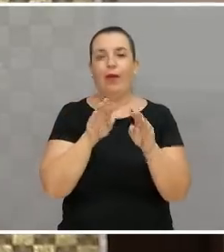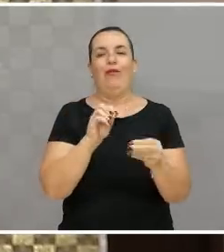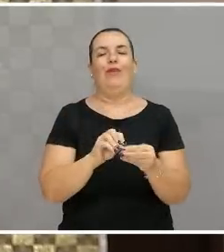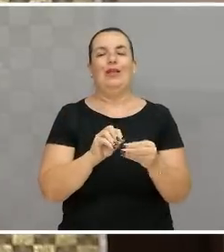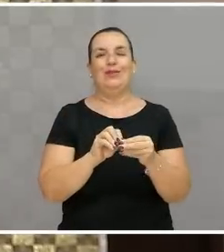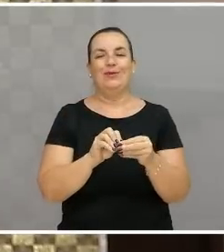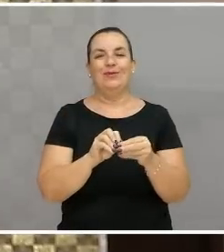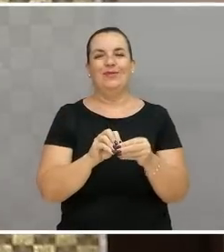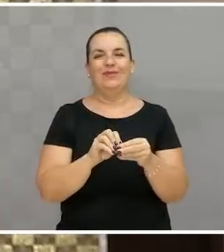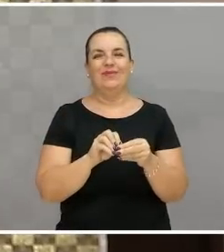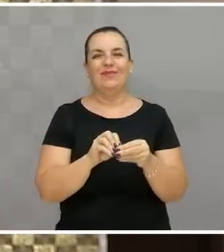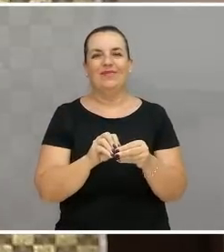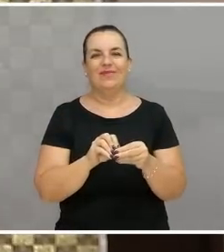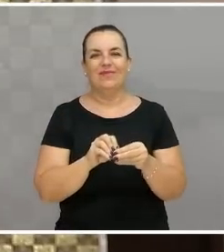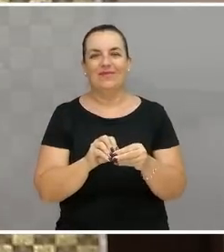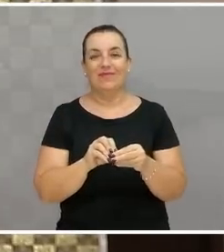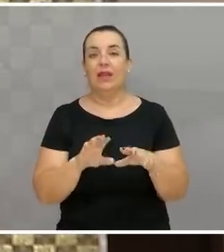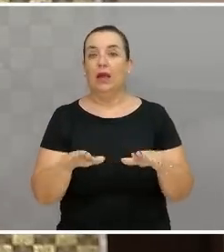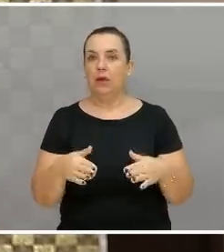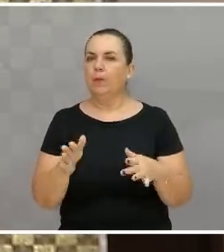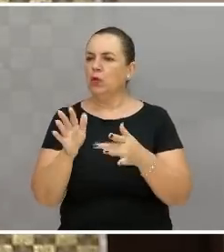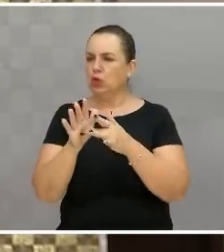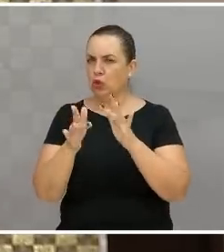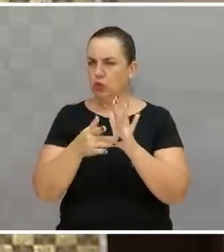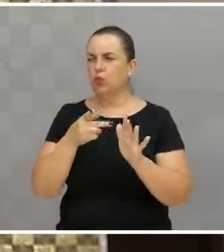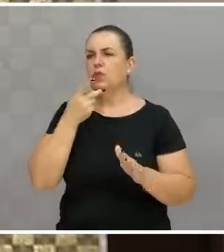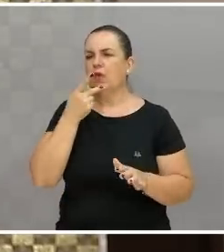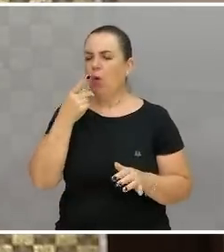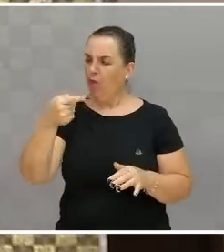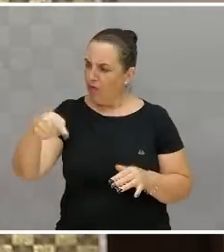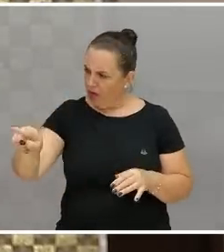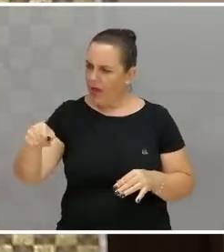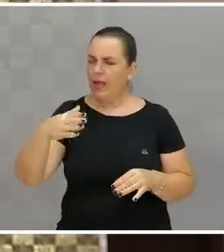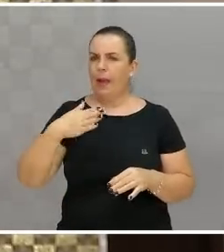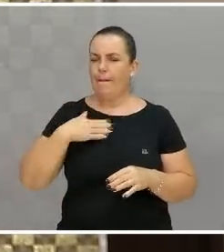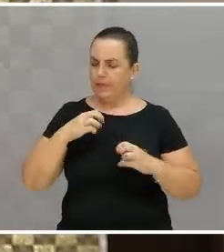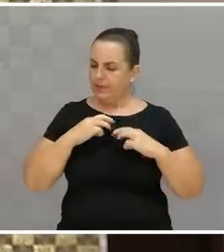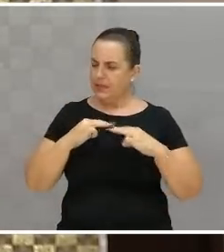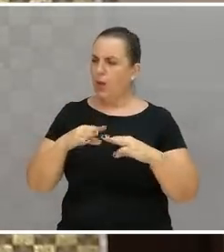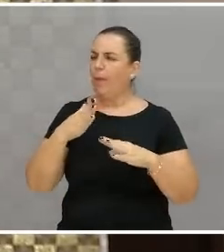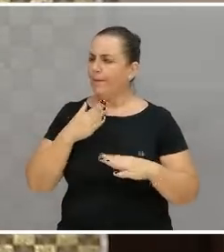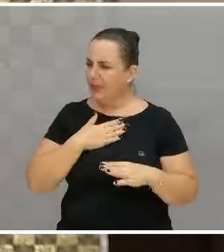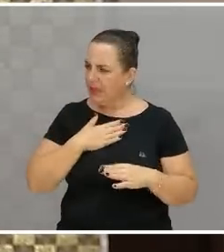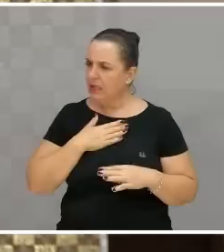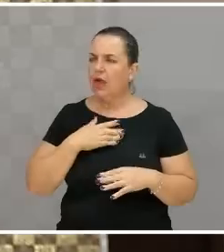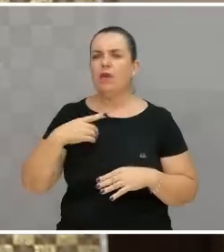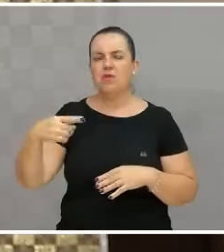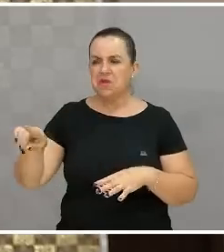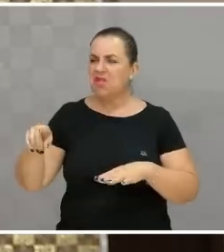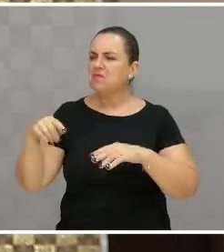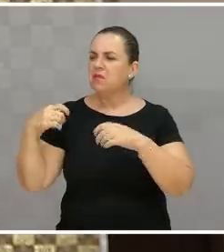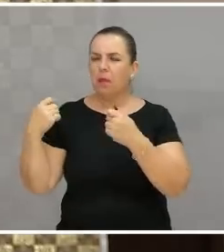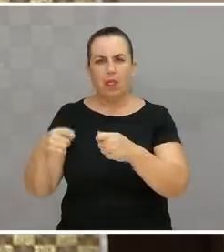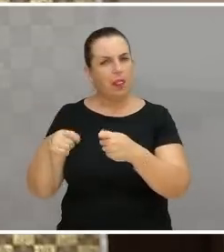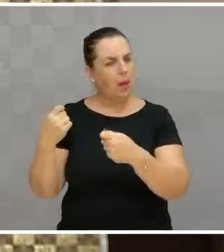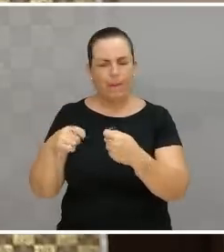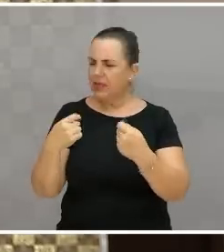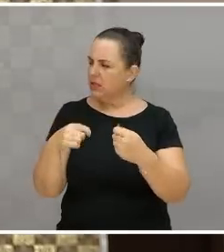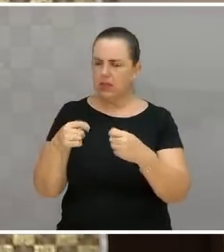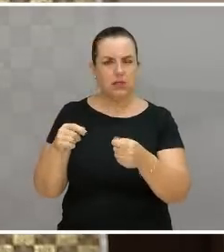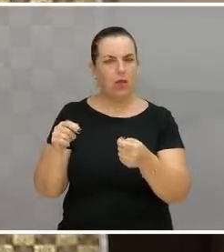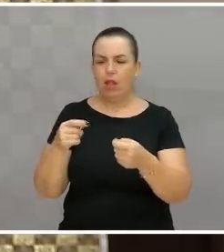vos envio, a missão é minha. Não levem sandália, vocês já sabem disso, não levem alforje, porque eu